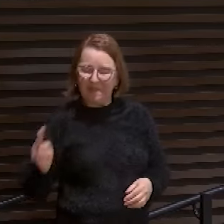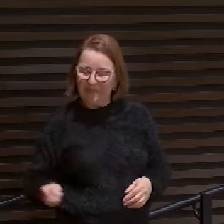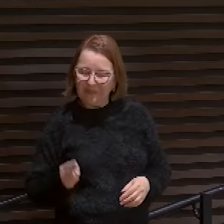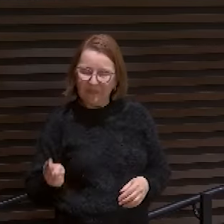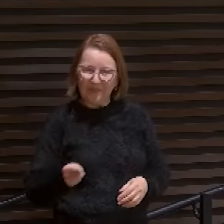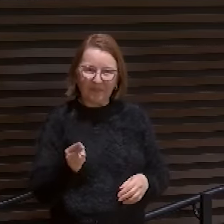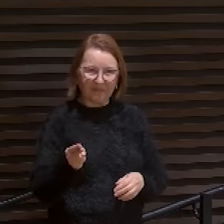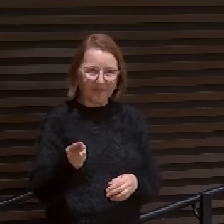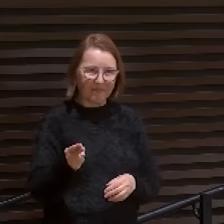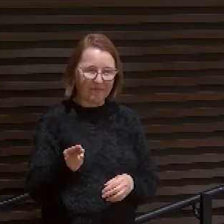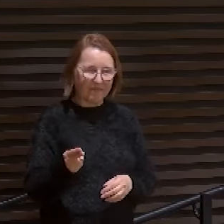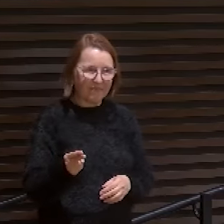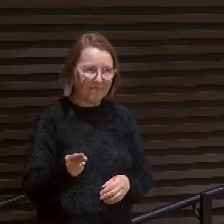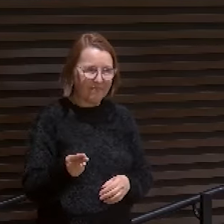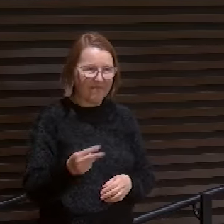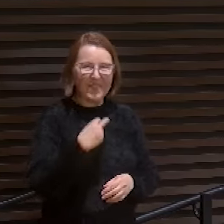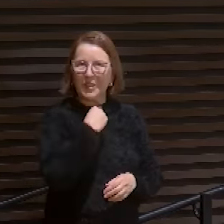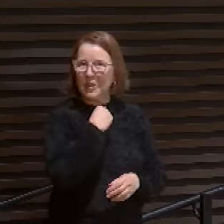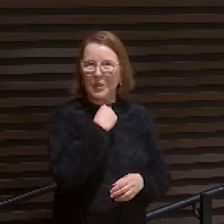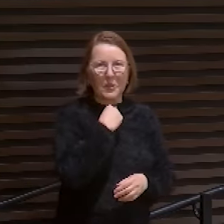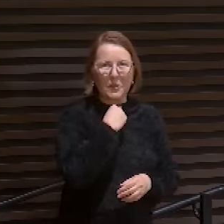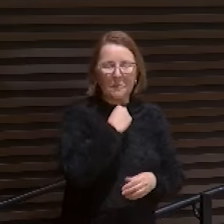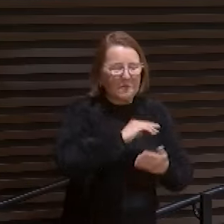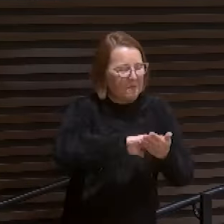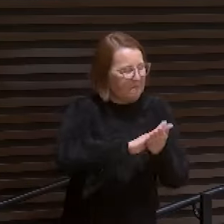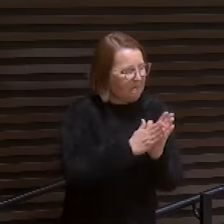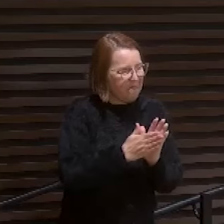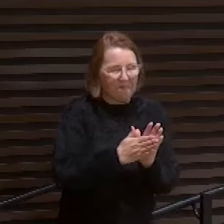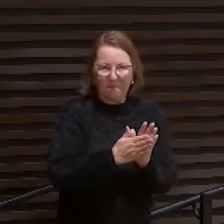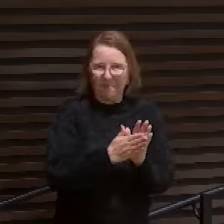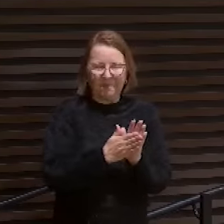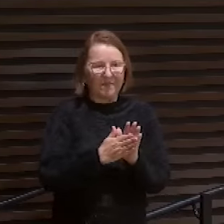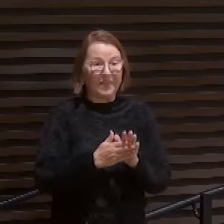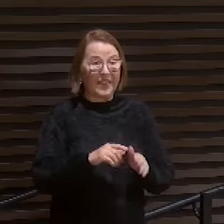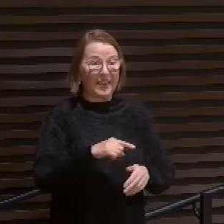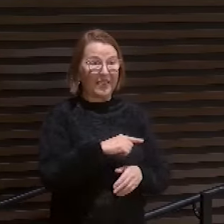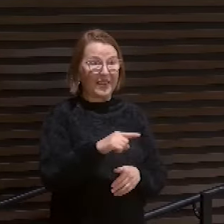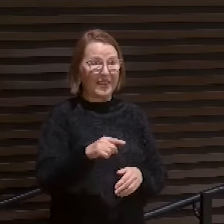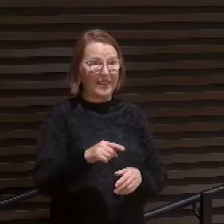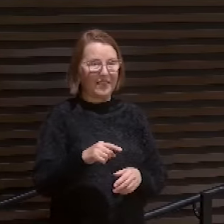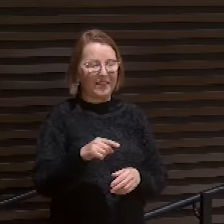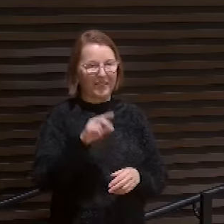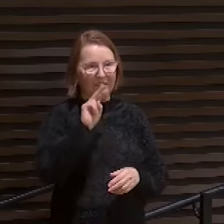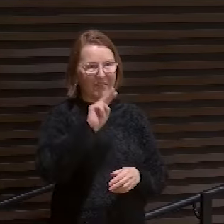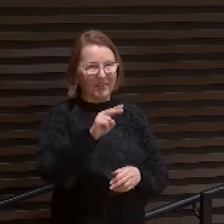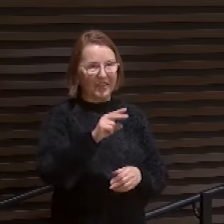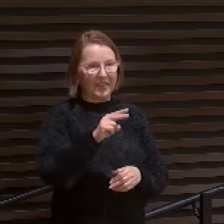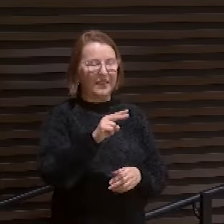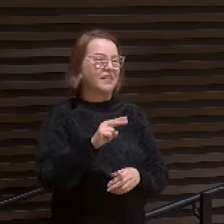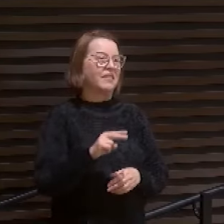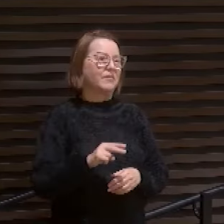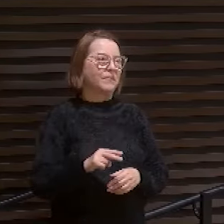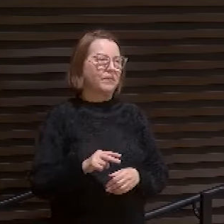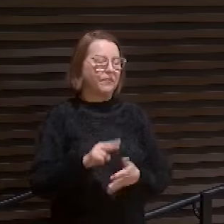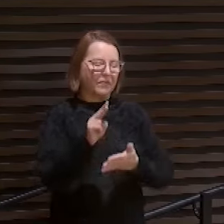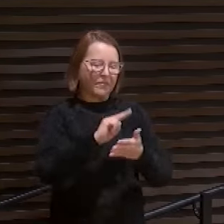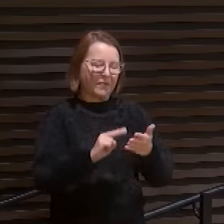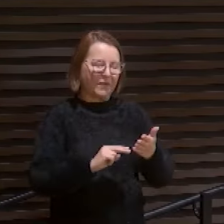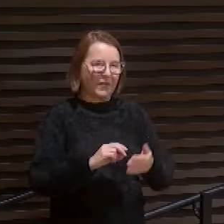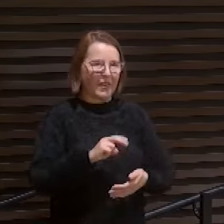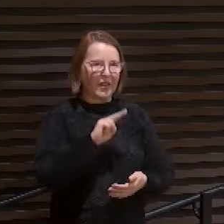permanente, que não pode ser deteriorada. Você vai verificar isto em Hebreus capítulo 10,